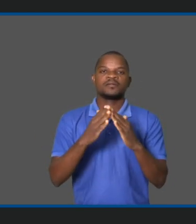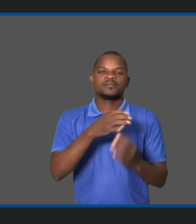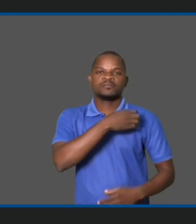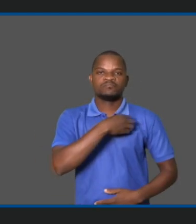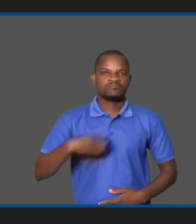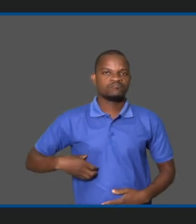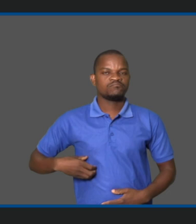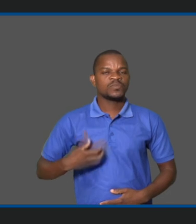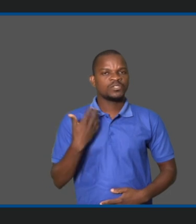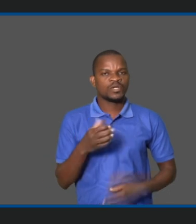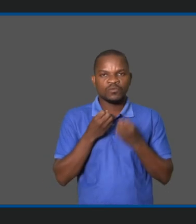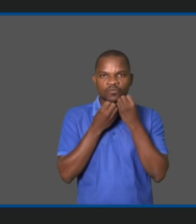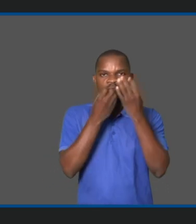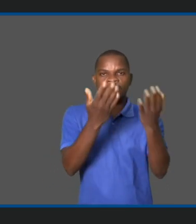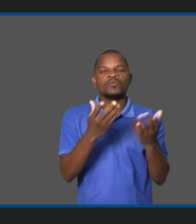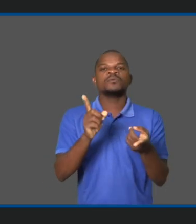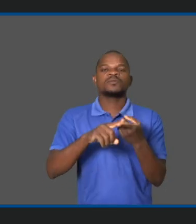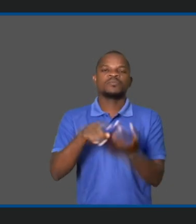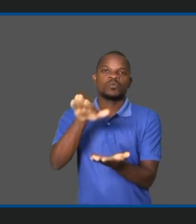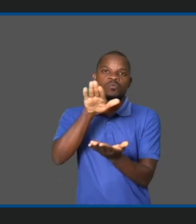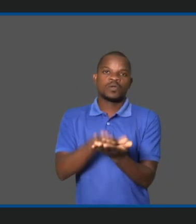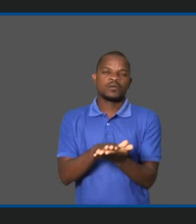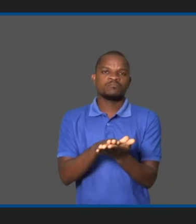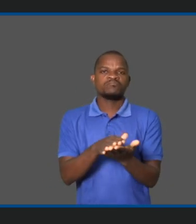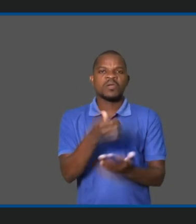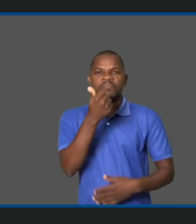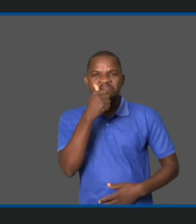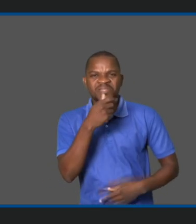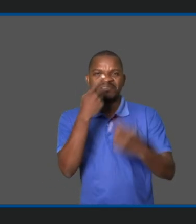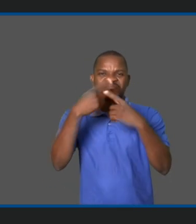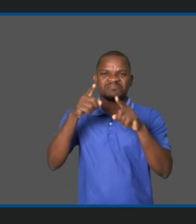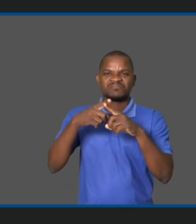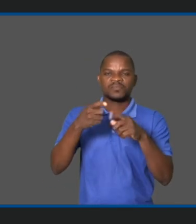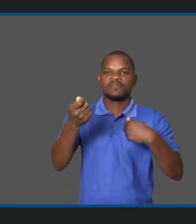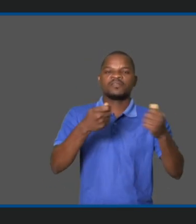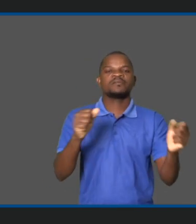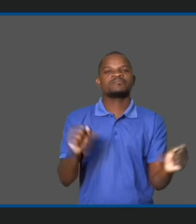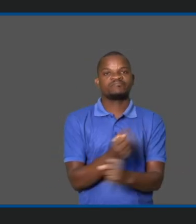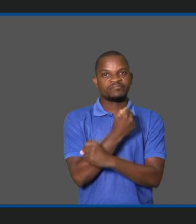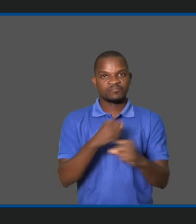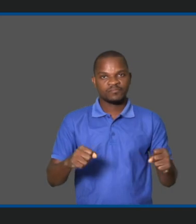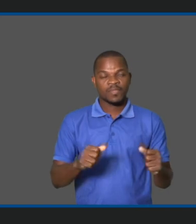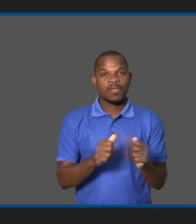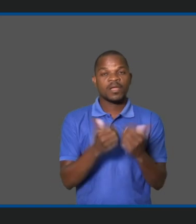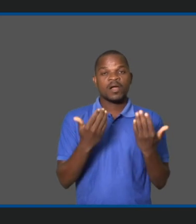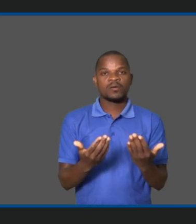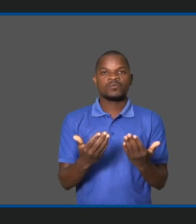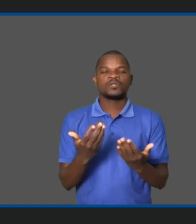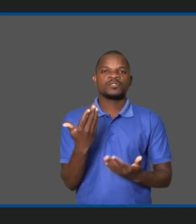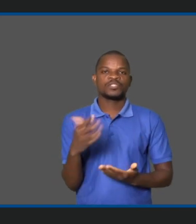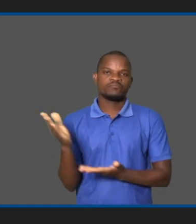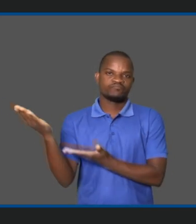bebidas alcoólicas na via pública. Para este debate temos o Cantolo Ponja, do Fórum das